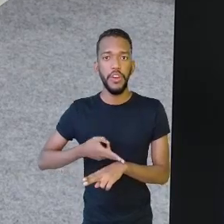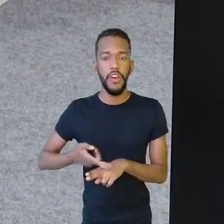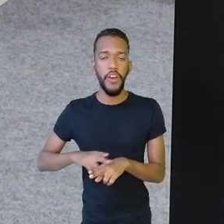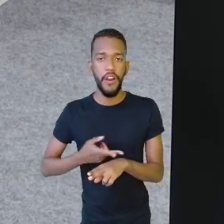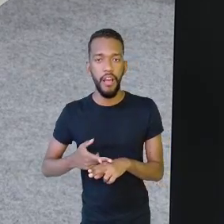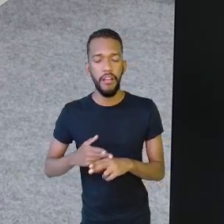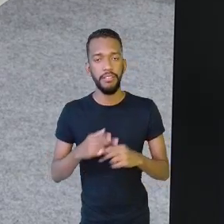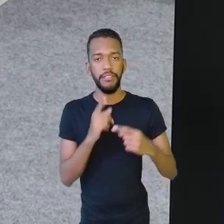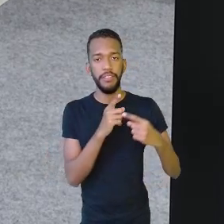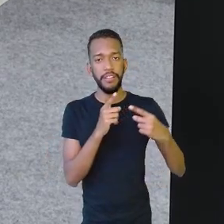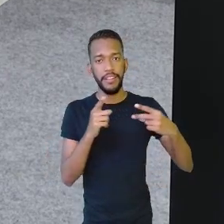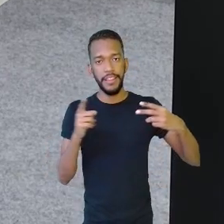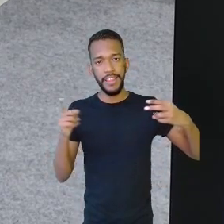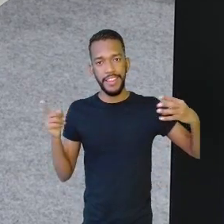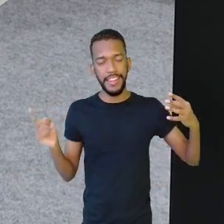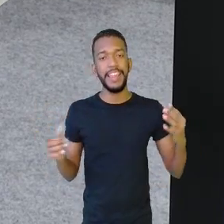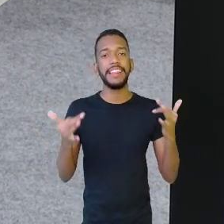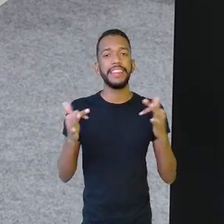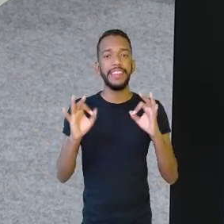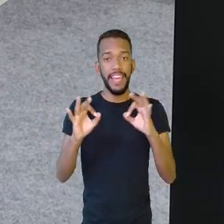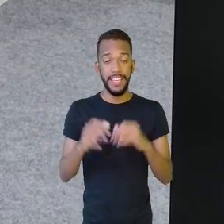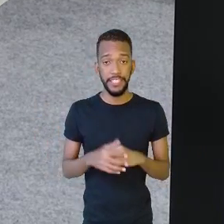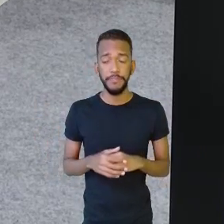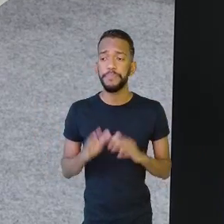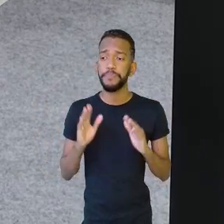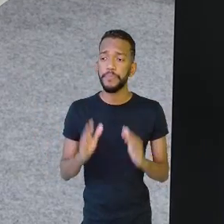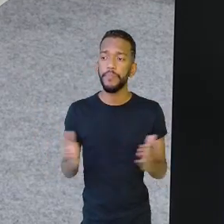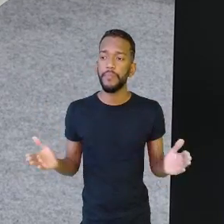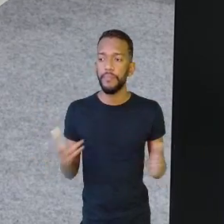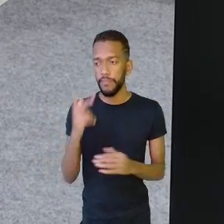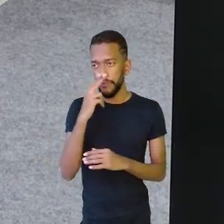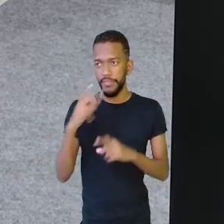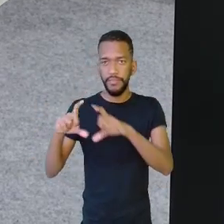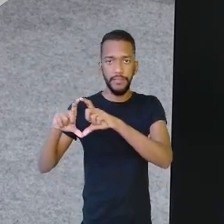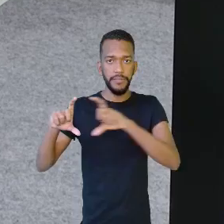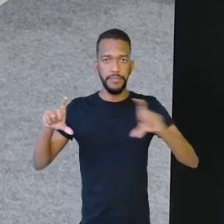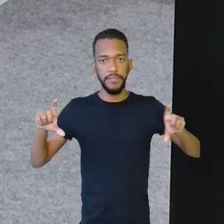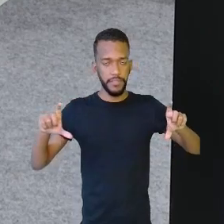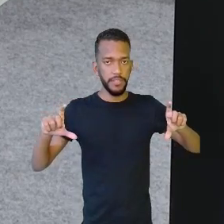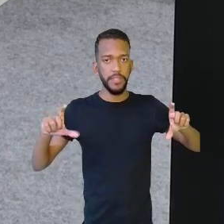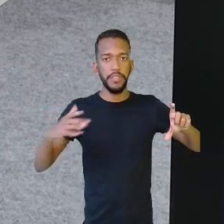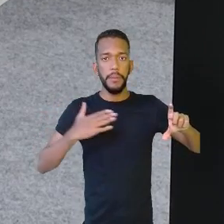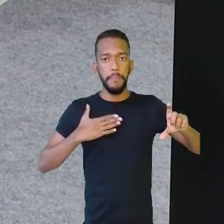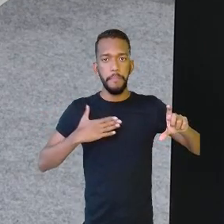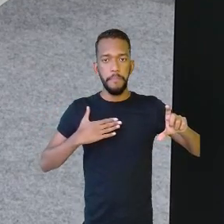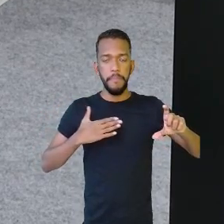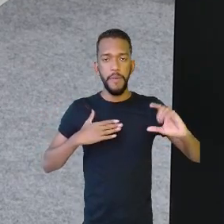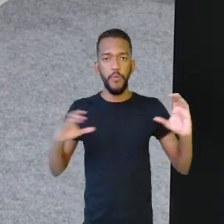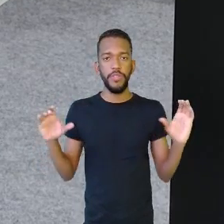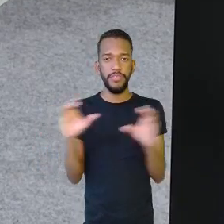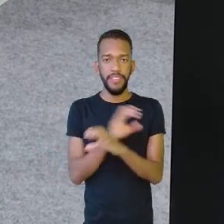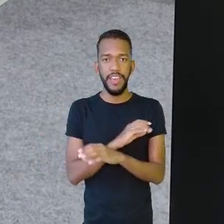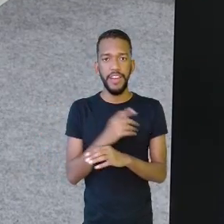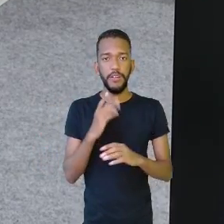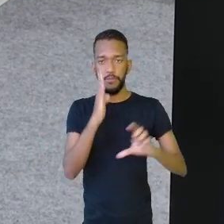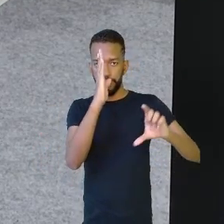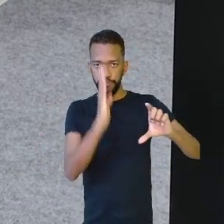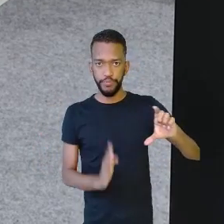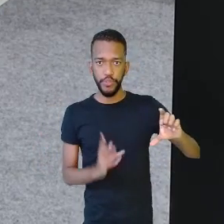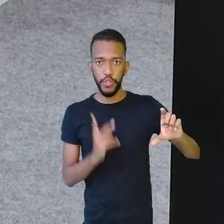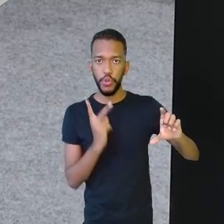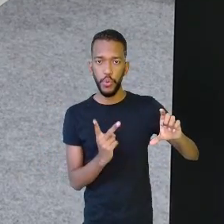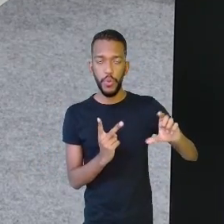dele em 10 partes iguais. Aqui é como se eu tivesse dividido o meu inteiro em